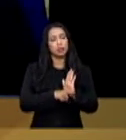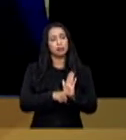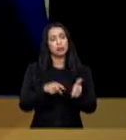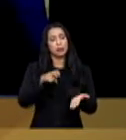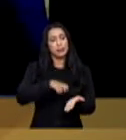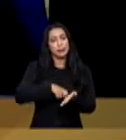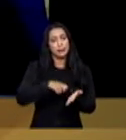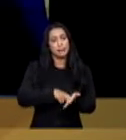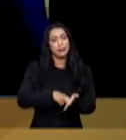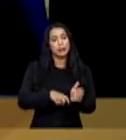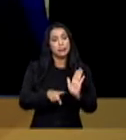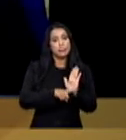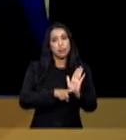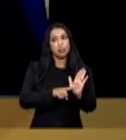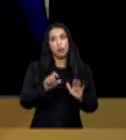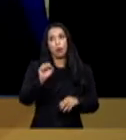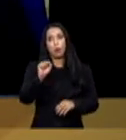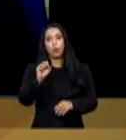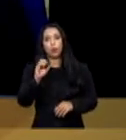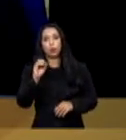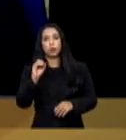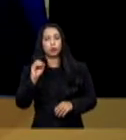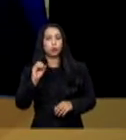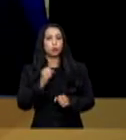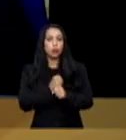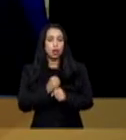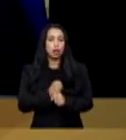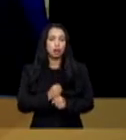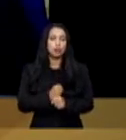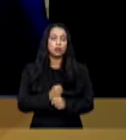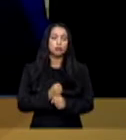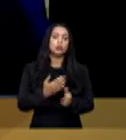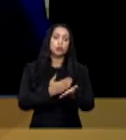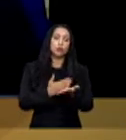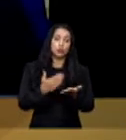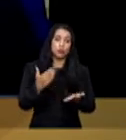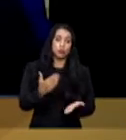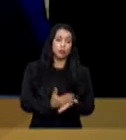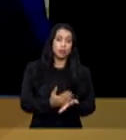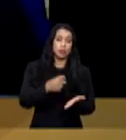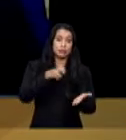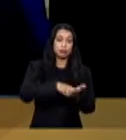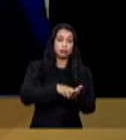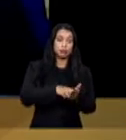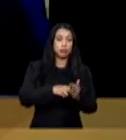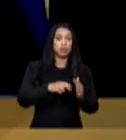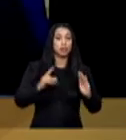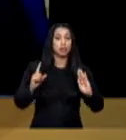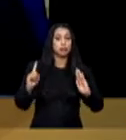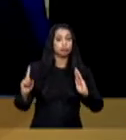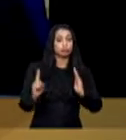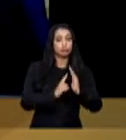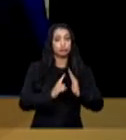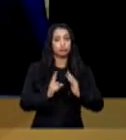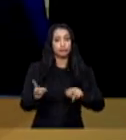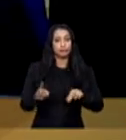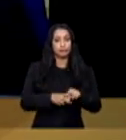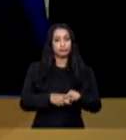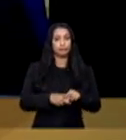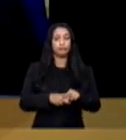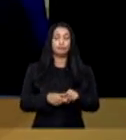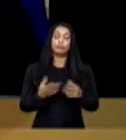que suplanta 8 anos, o regime inicial do cumprimento correlato será o fechado. E não há